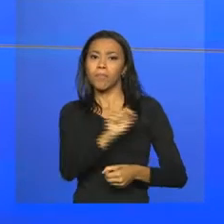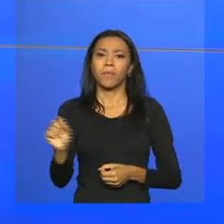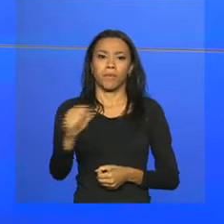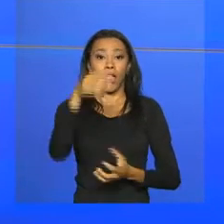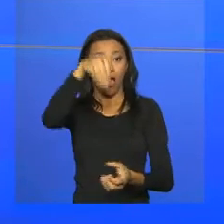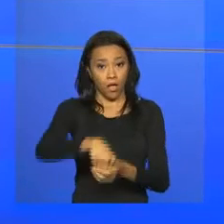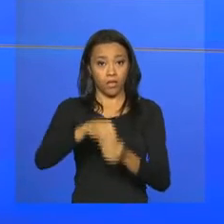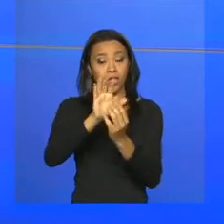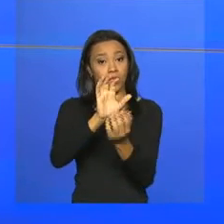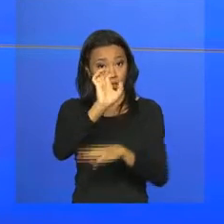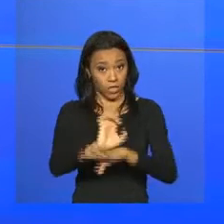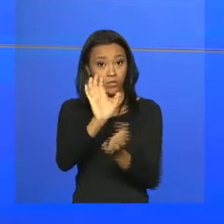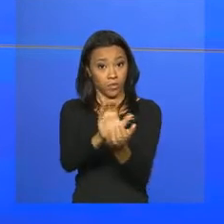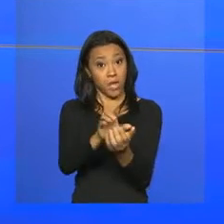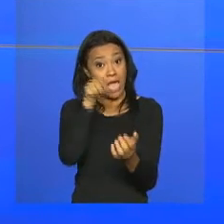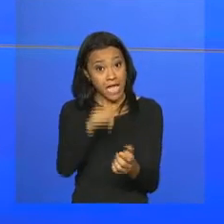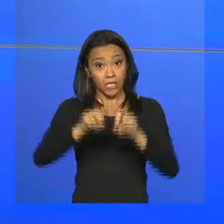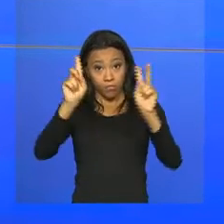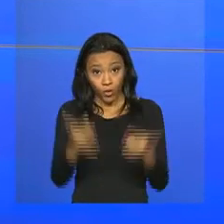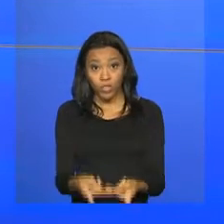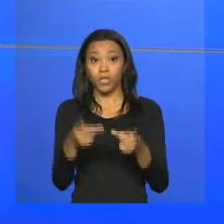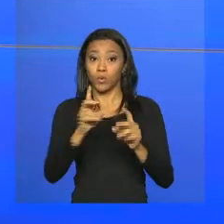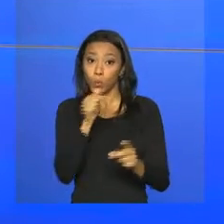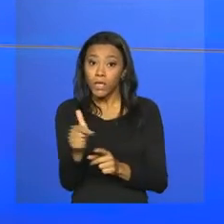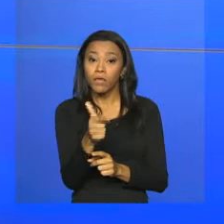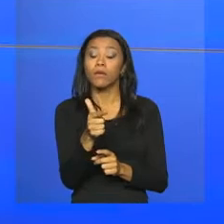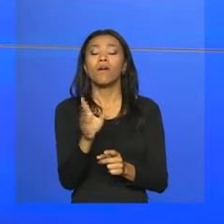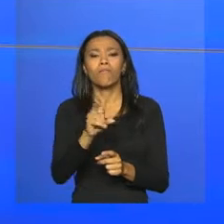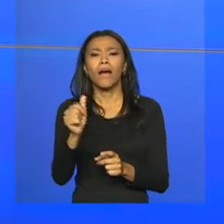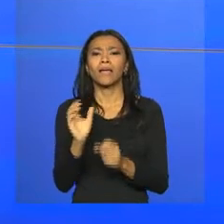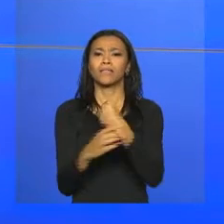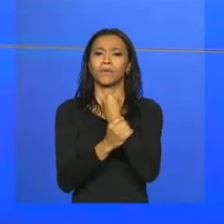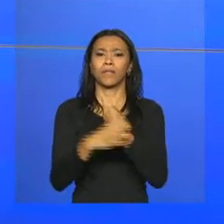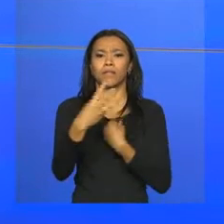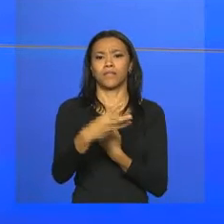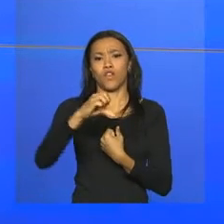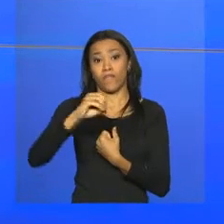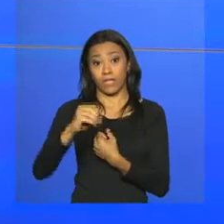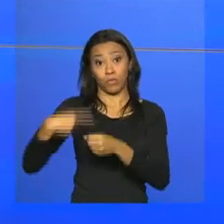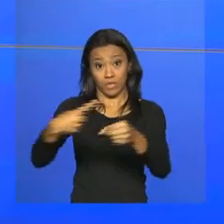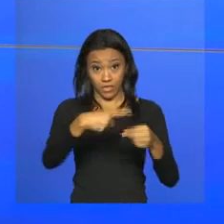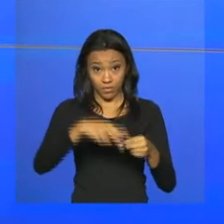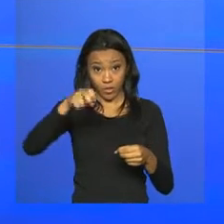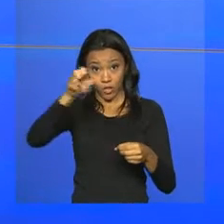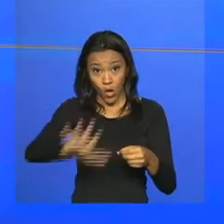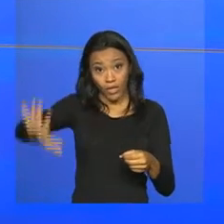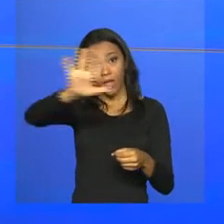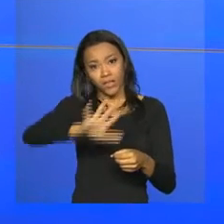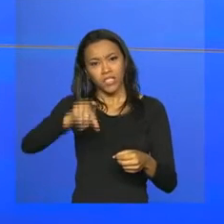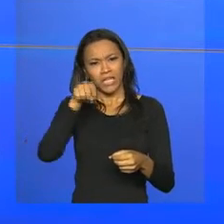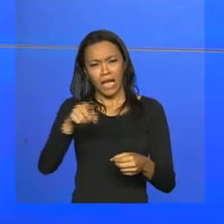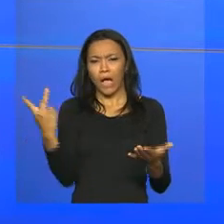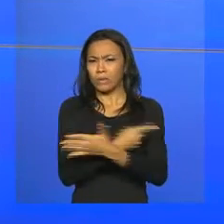o projeto são francisco vai garantir a segurança hídrica de 390 municípios do nordeste setentrional onde a